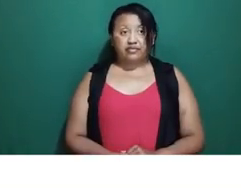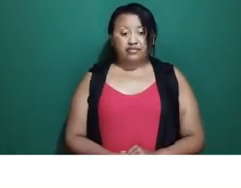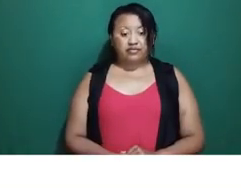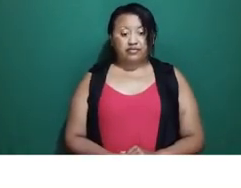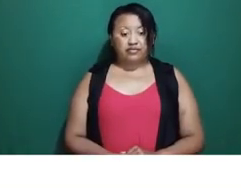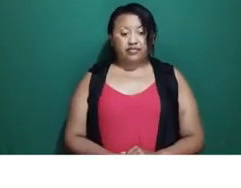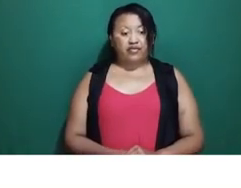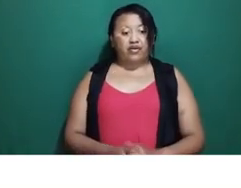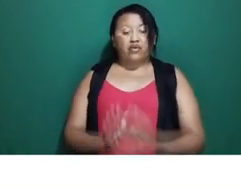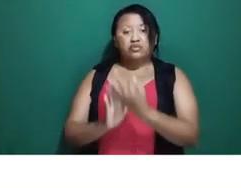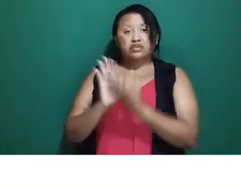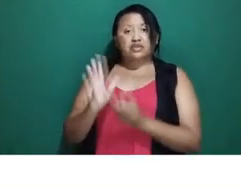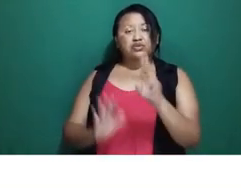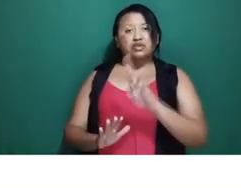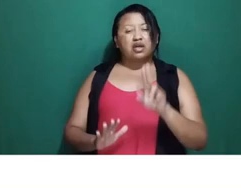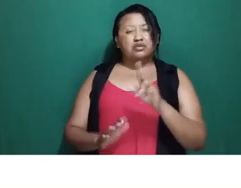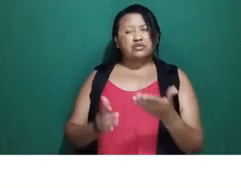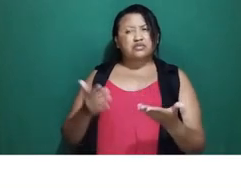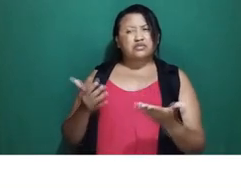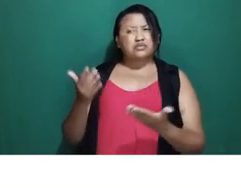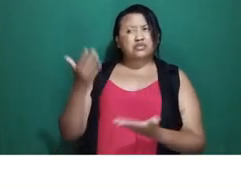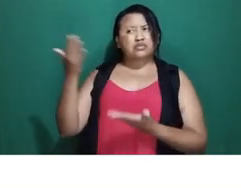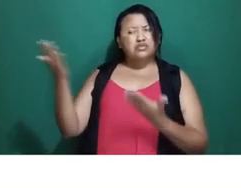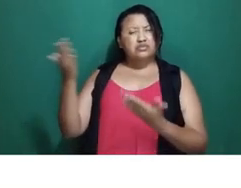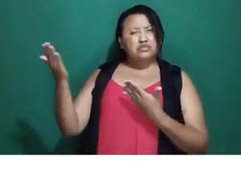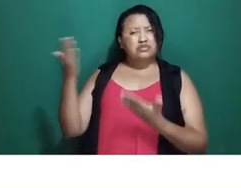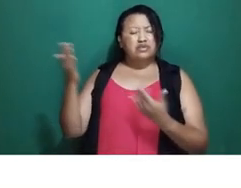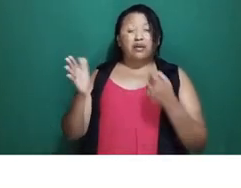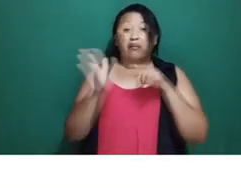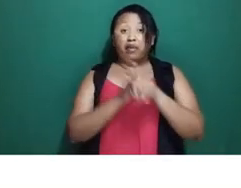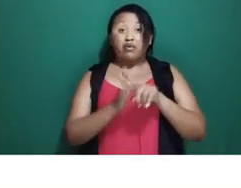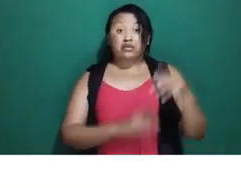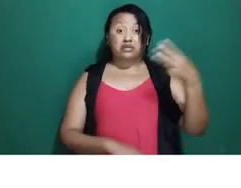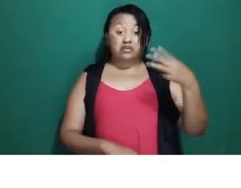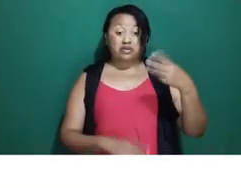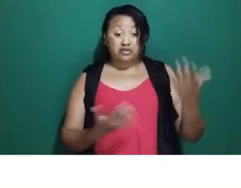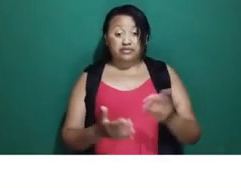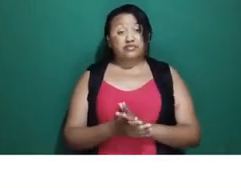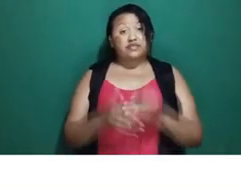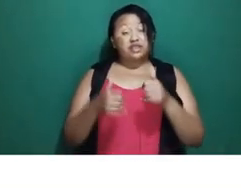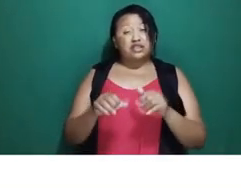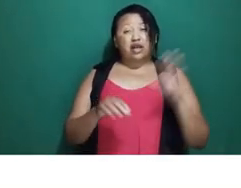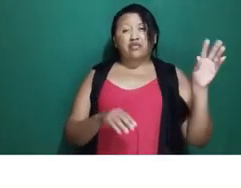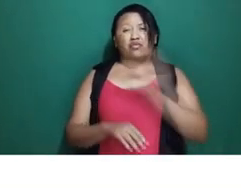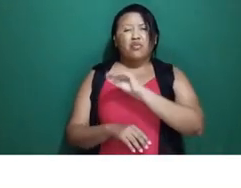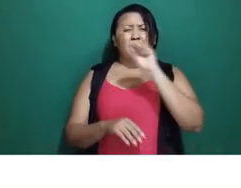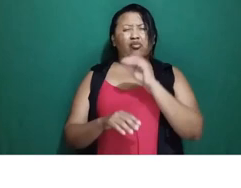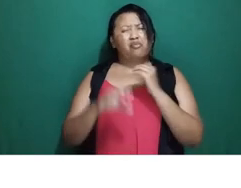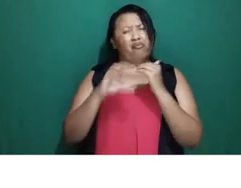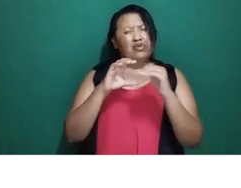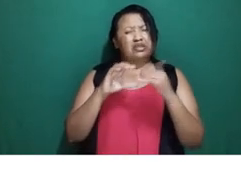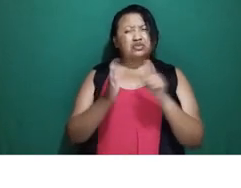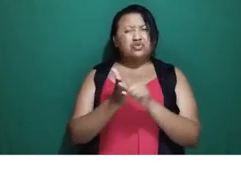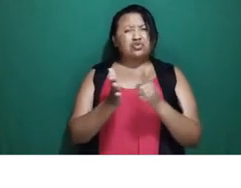e o texto usado como base para questão 3 essa charge que foi publicada no Jornal